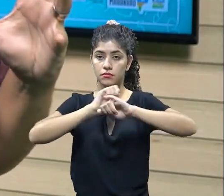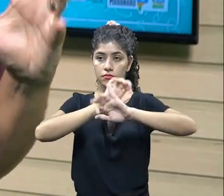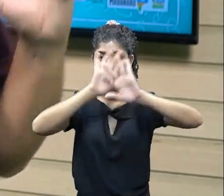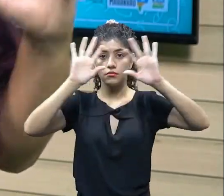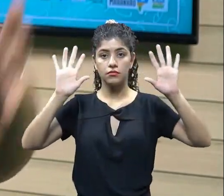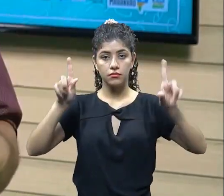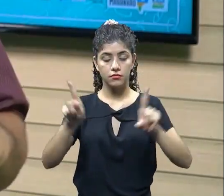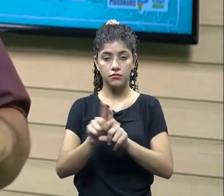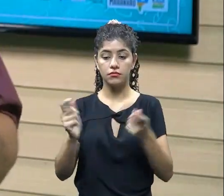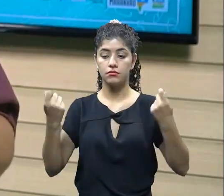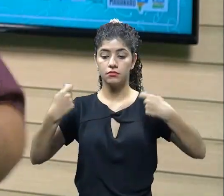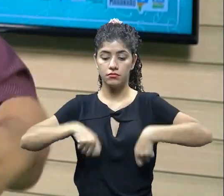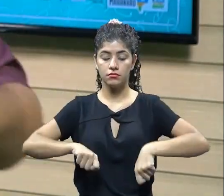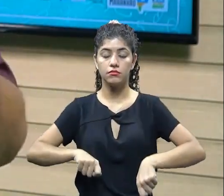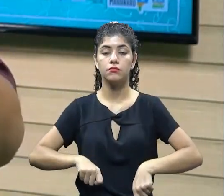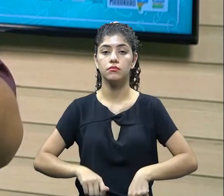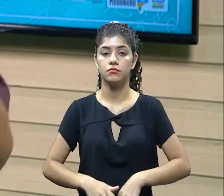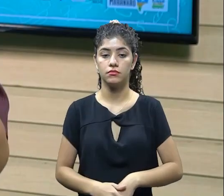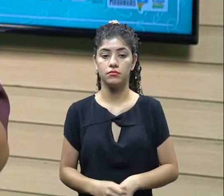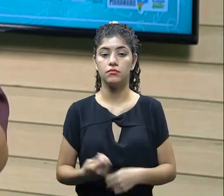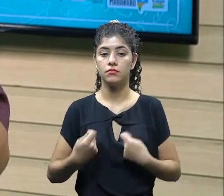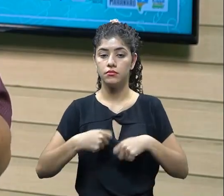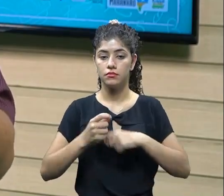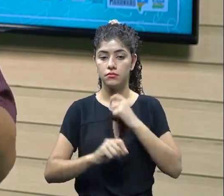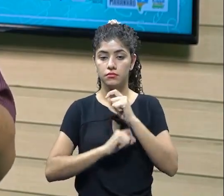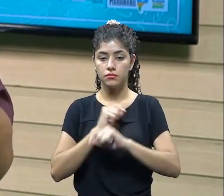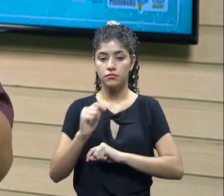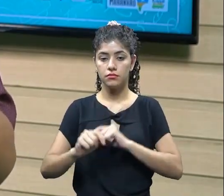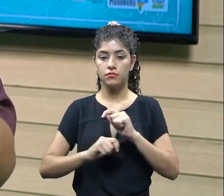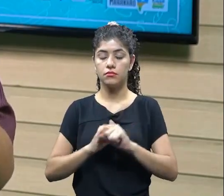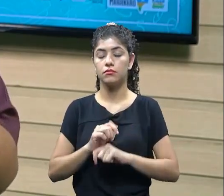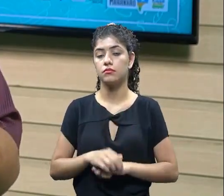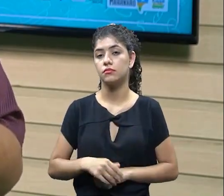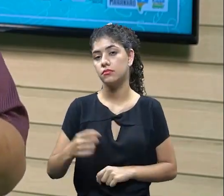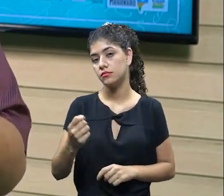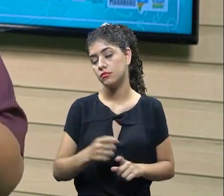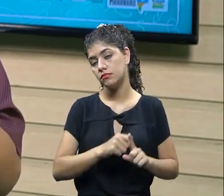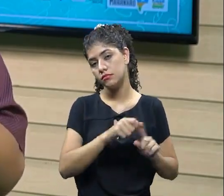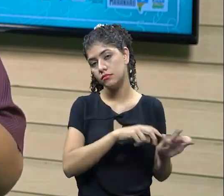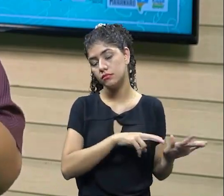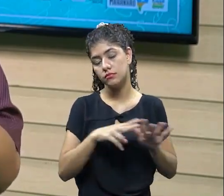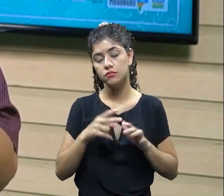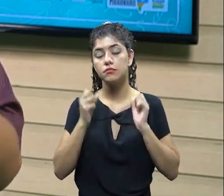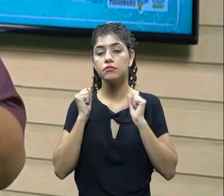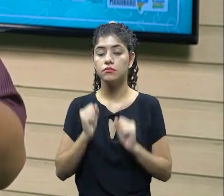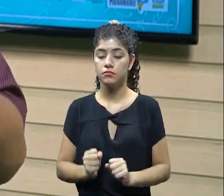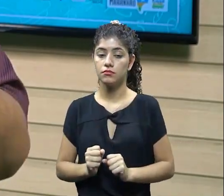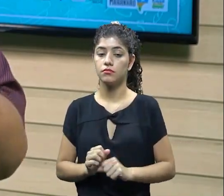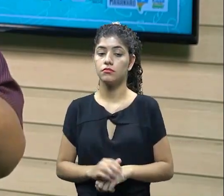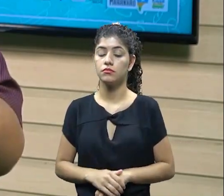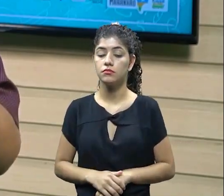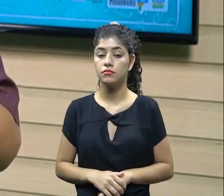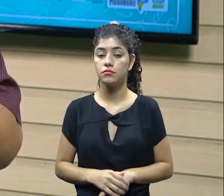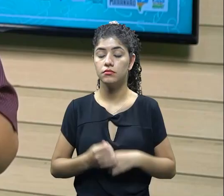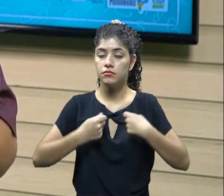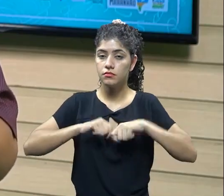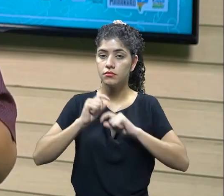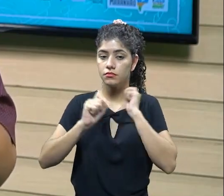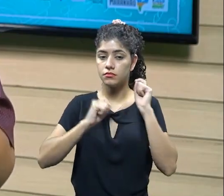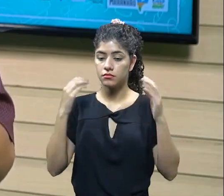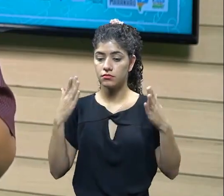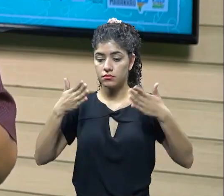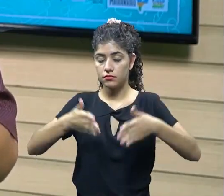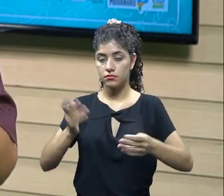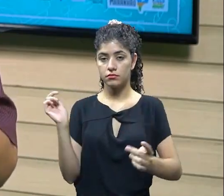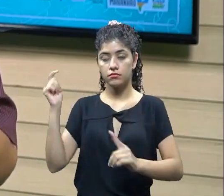e tem que ser possível. Então ela tem que ser mensurável, ela tem que estar um período e ela tem que ser possível. Ela tem que estar ligada